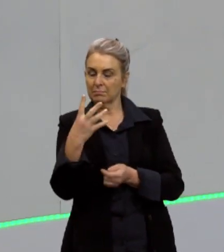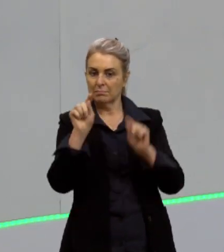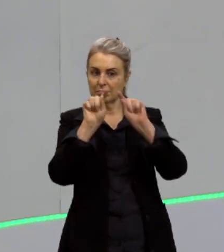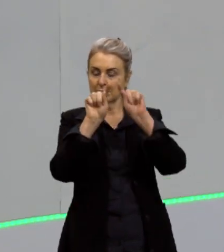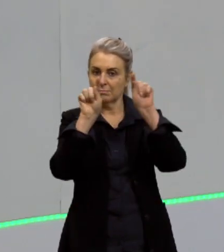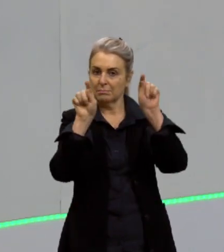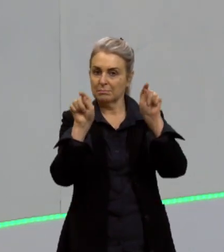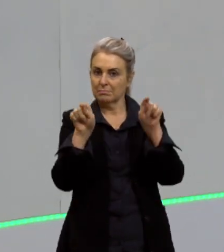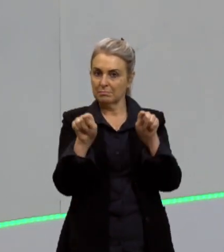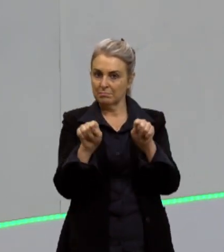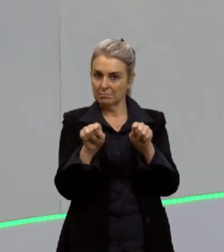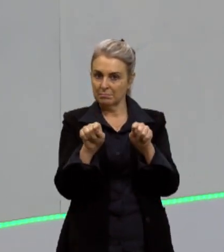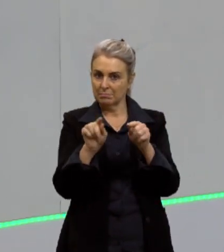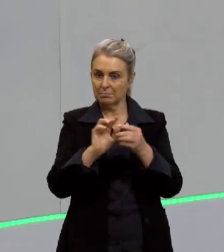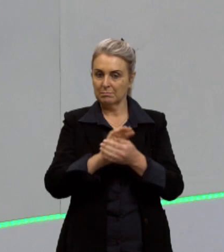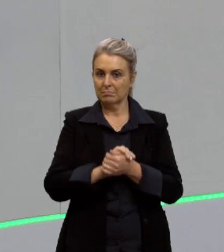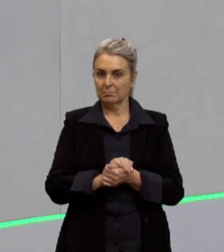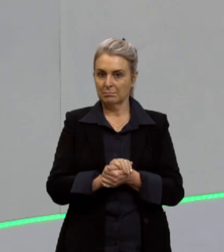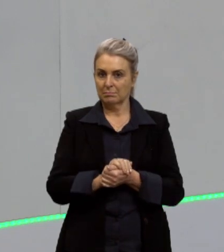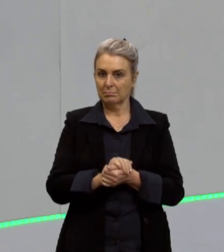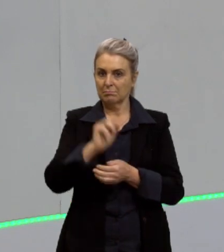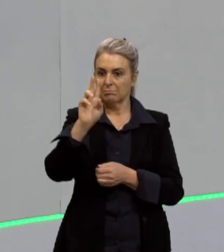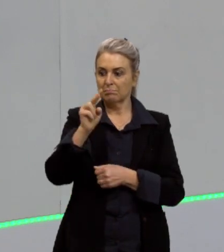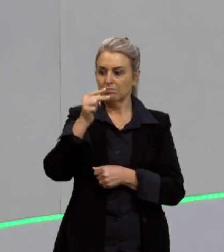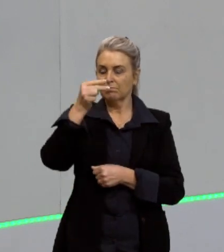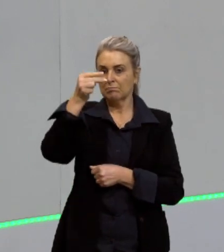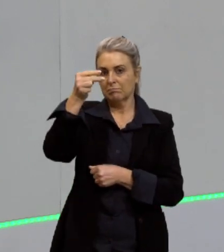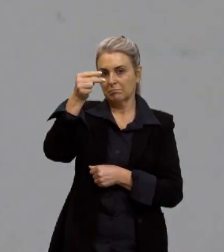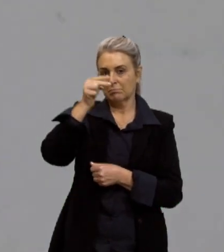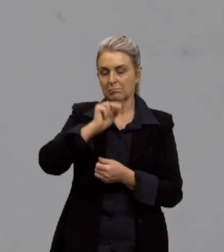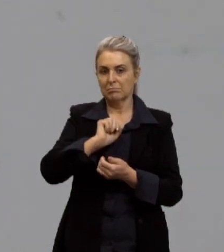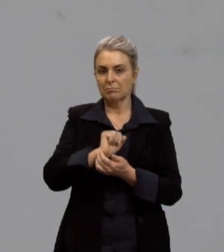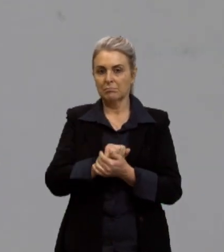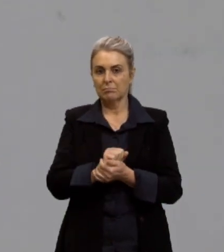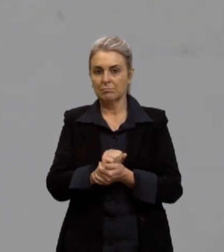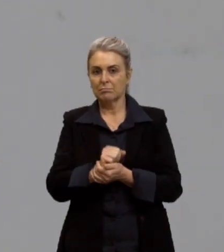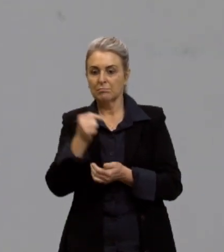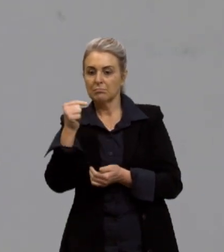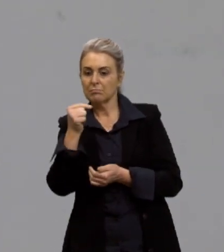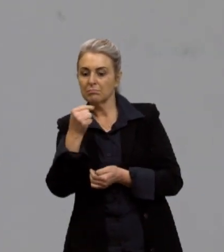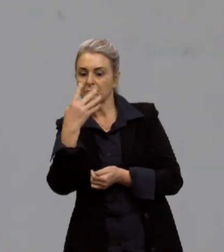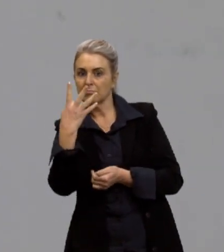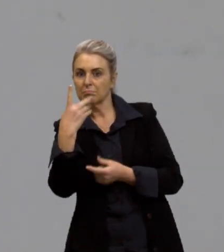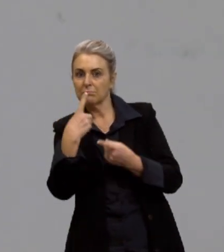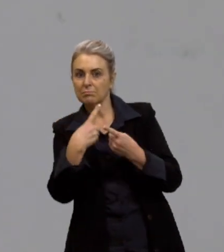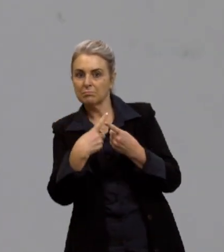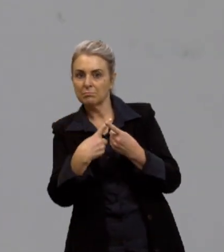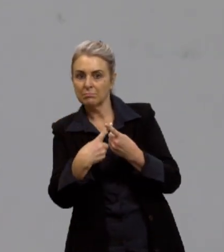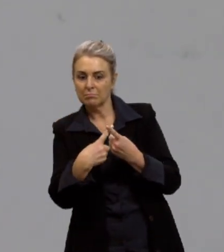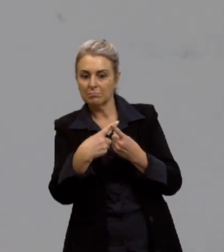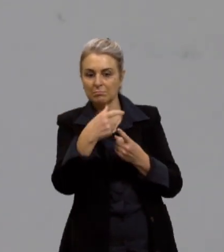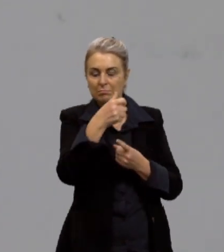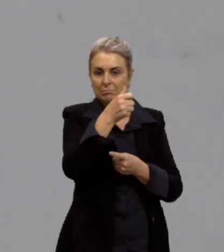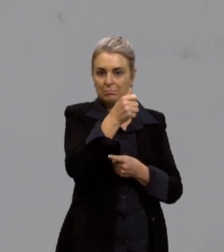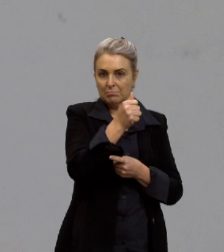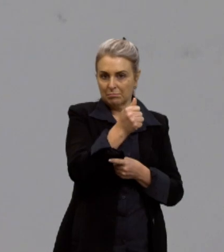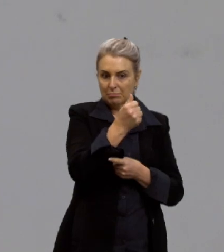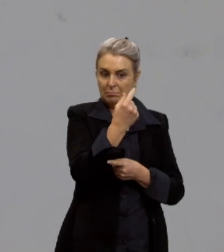parênteses, ao quadrado, menos 4 vezes o termo A, que é